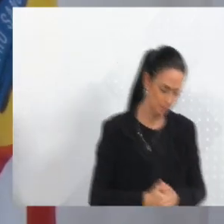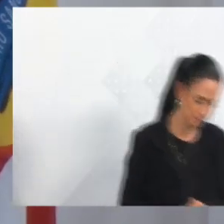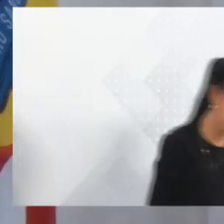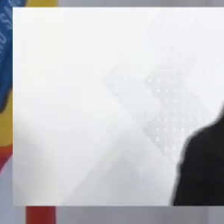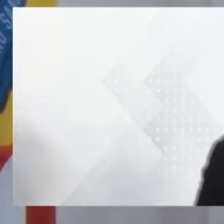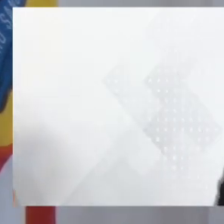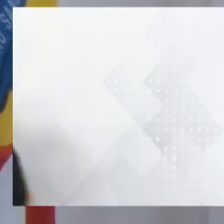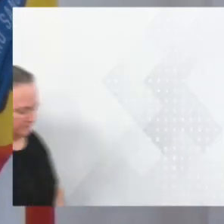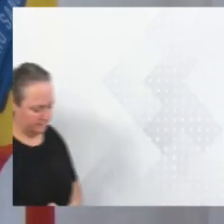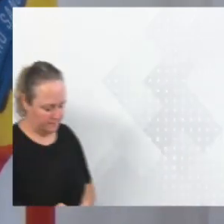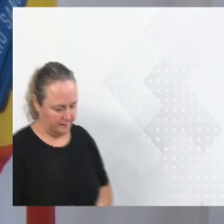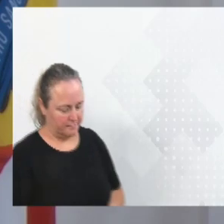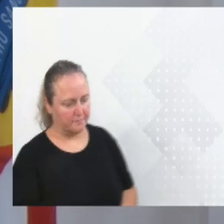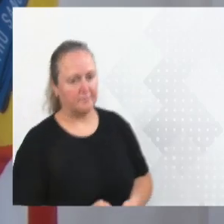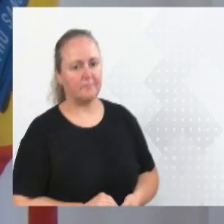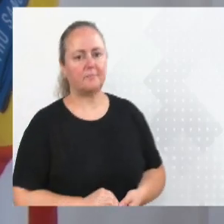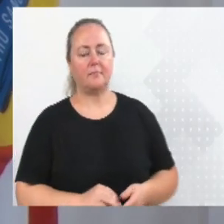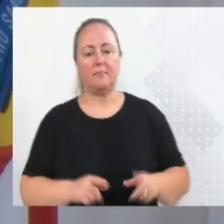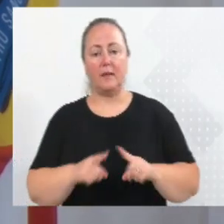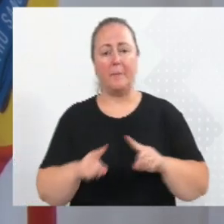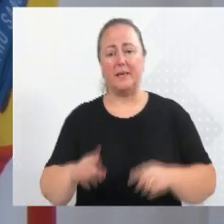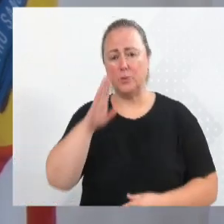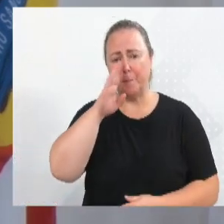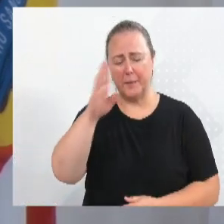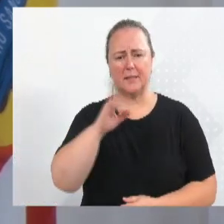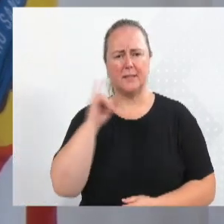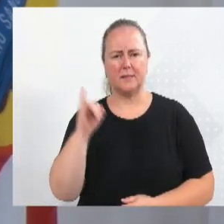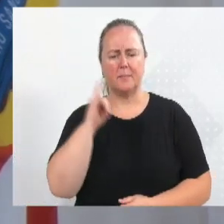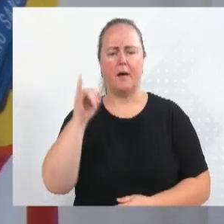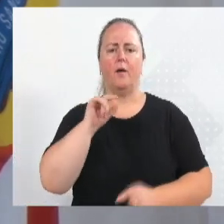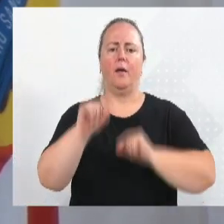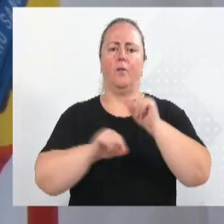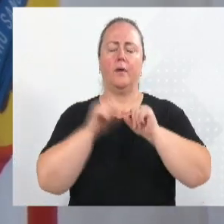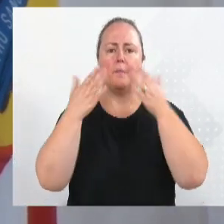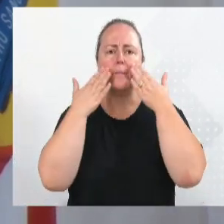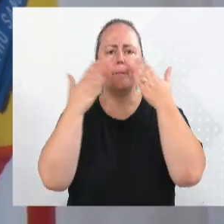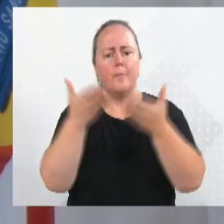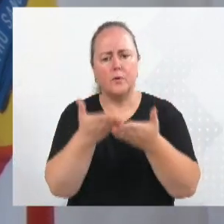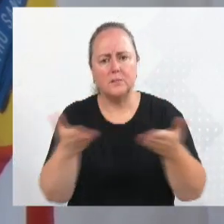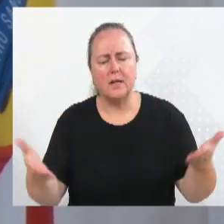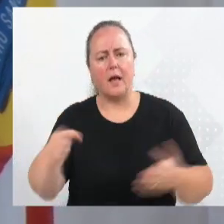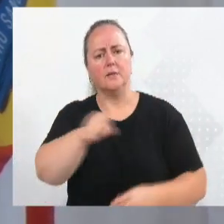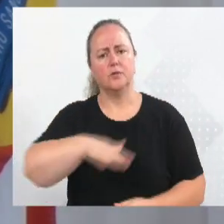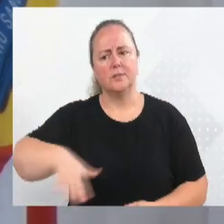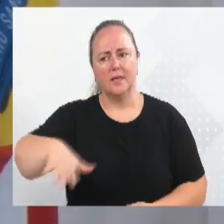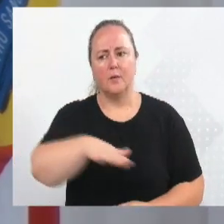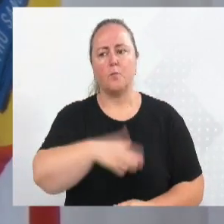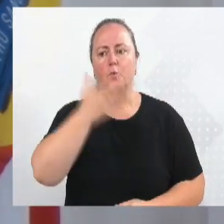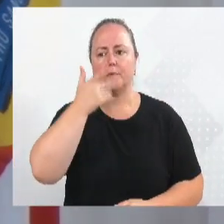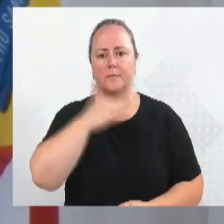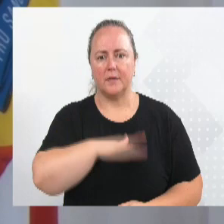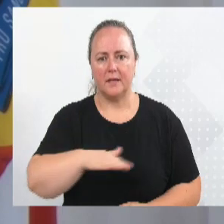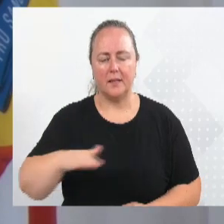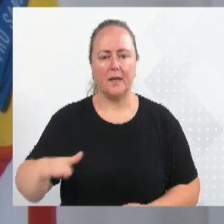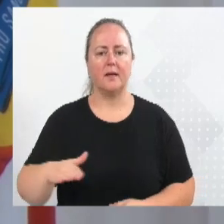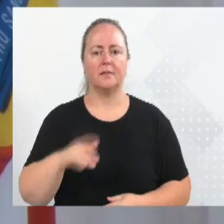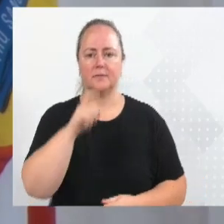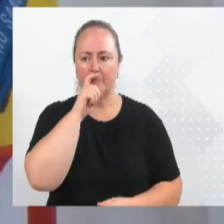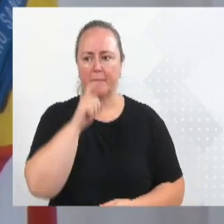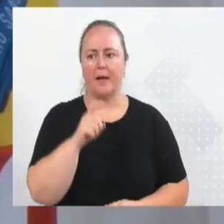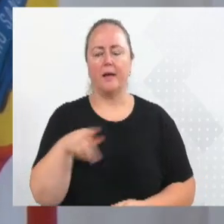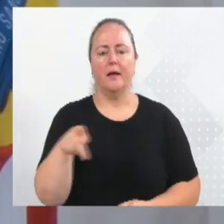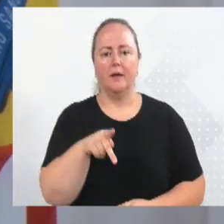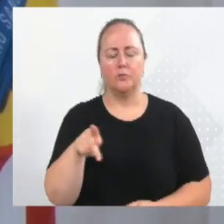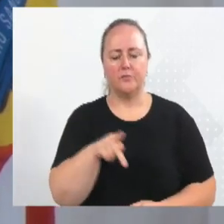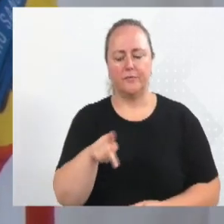mais importante de tudo isso é demonstrar para a nossa sociedade, para as nossas crianças, para os nossos pais, para os nossos professores, a